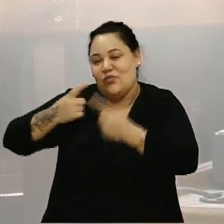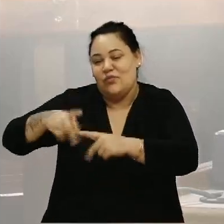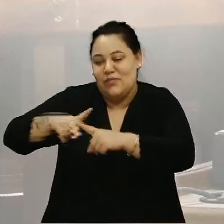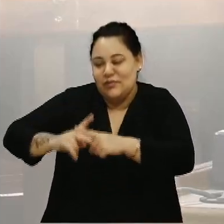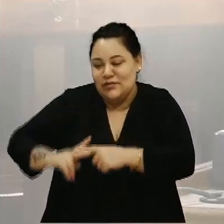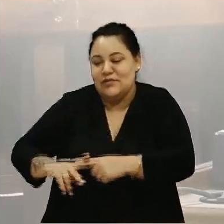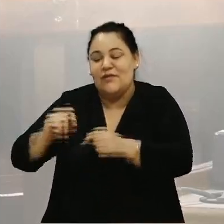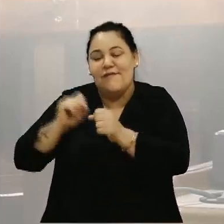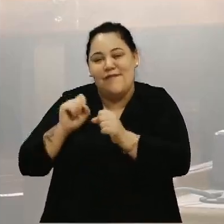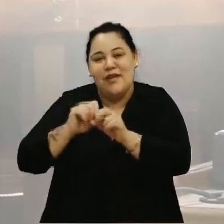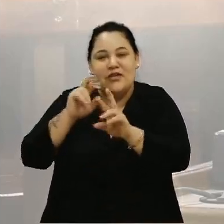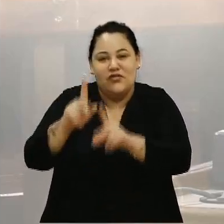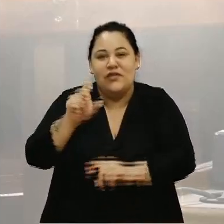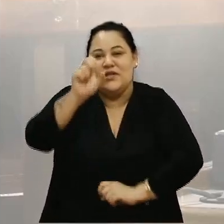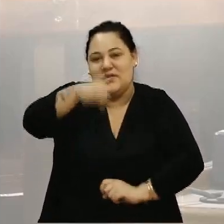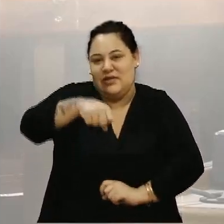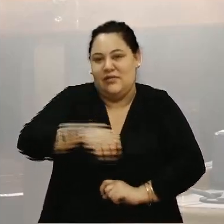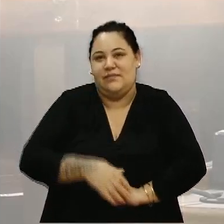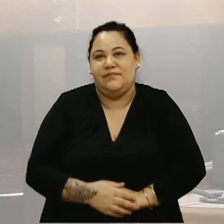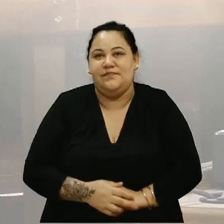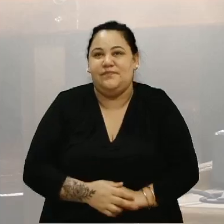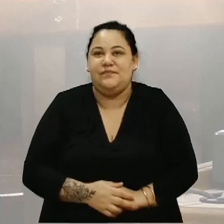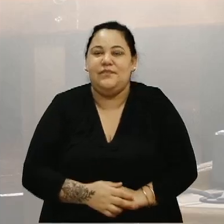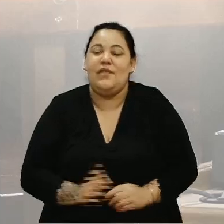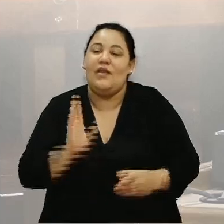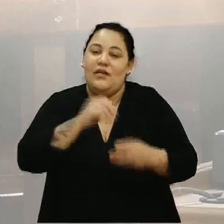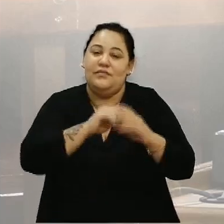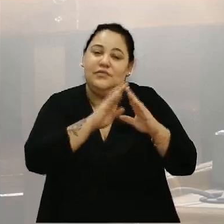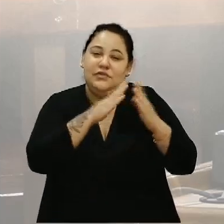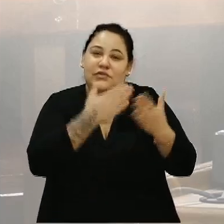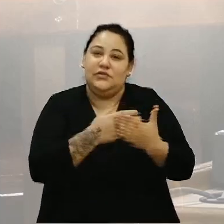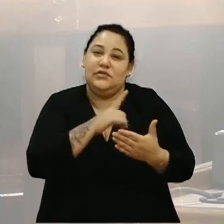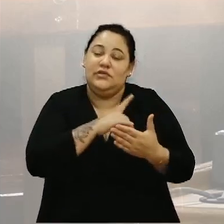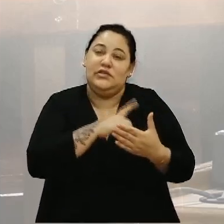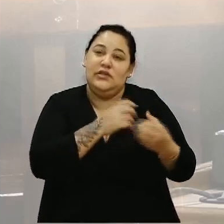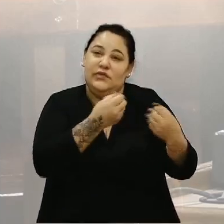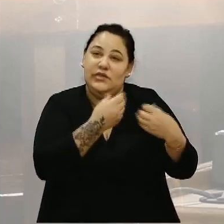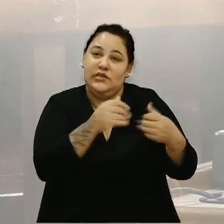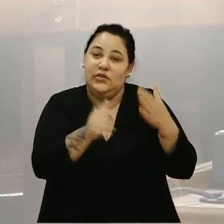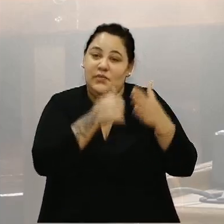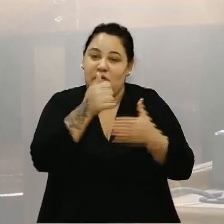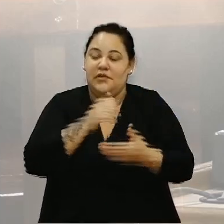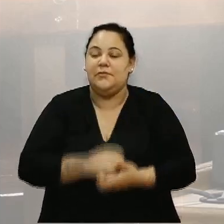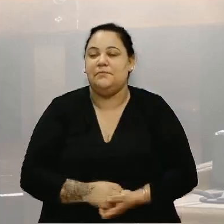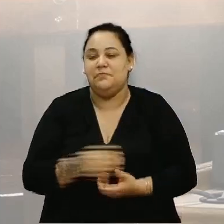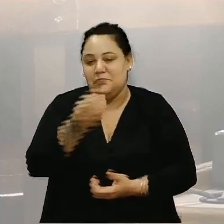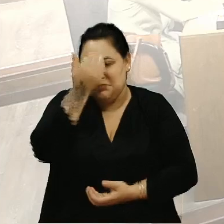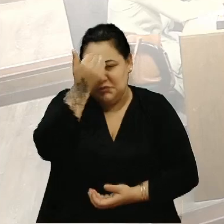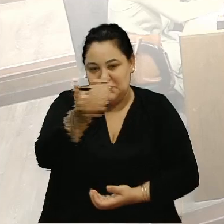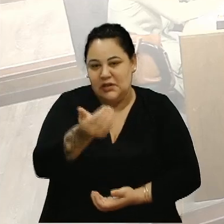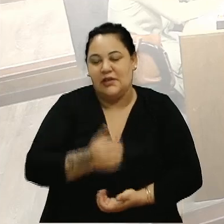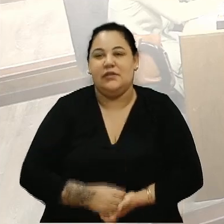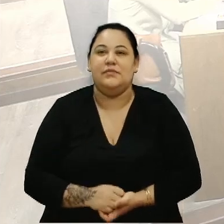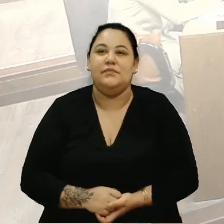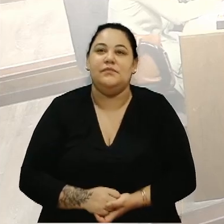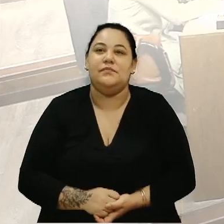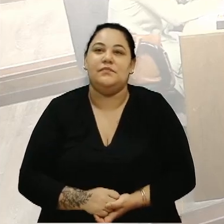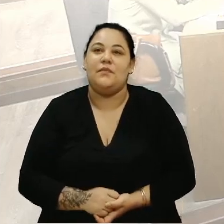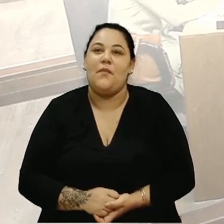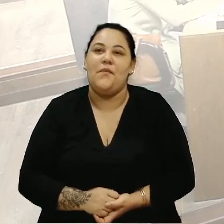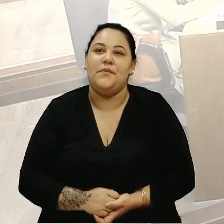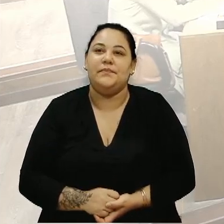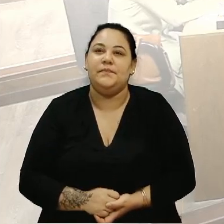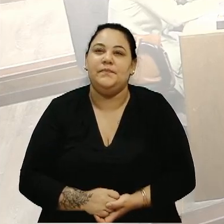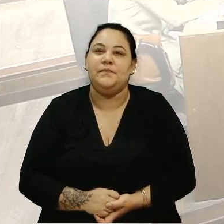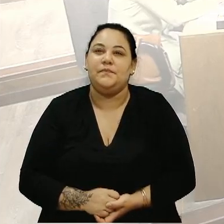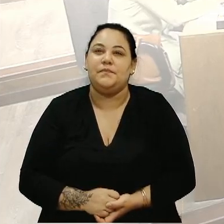a diferença lá no colégio para nossas crianças ter a educação eficiente. Obrigado. Xuxa, obrigado